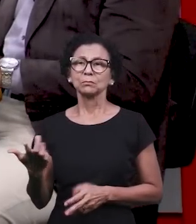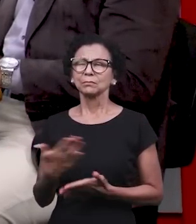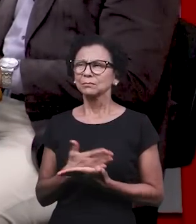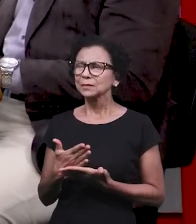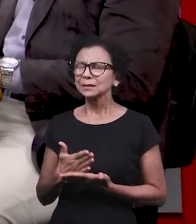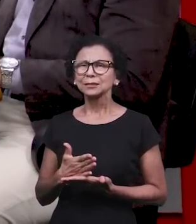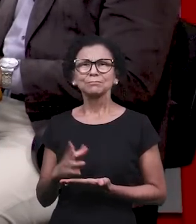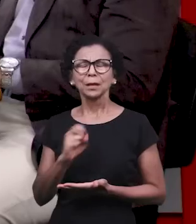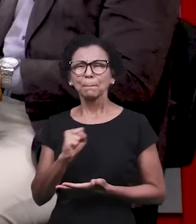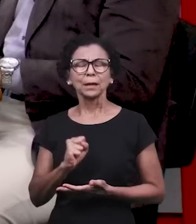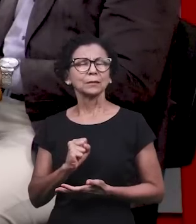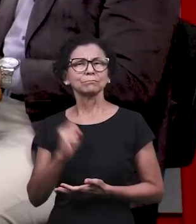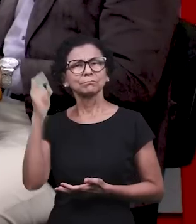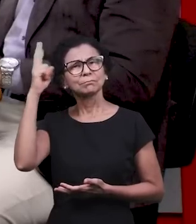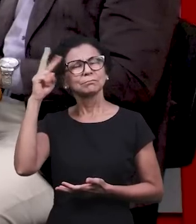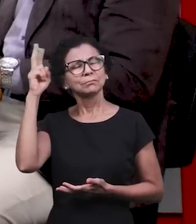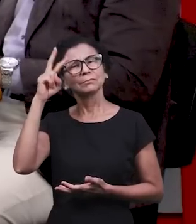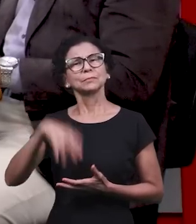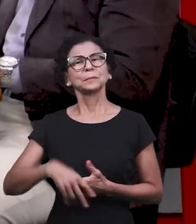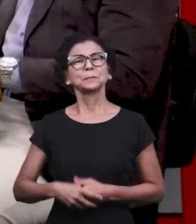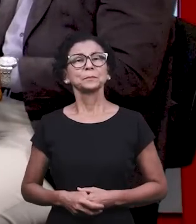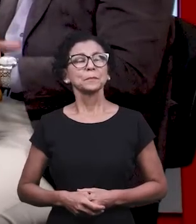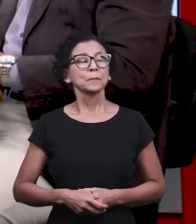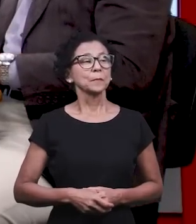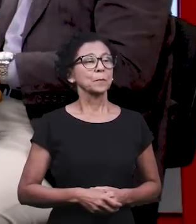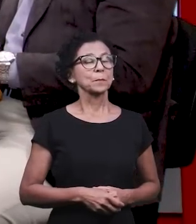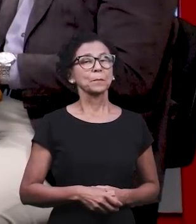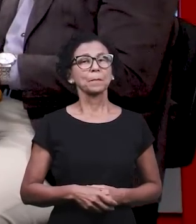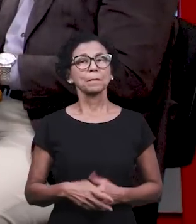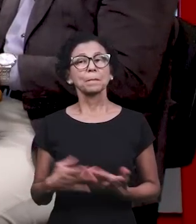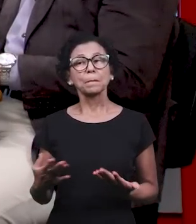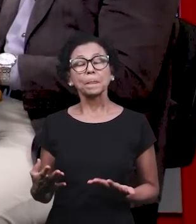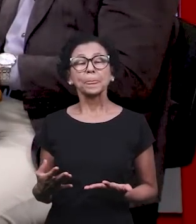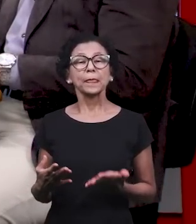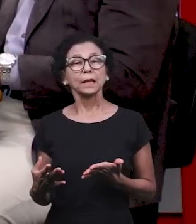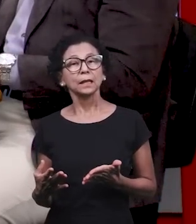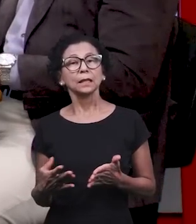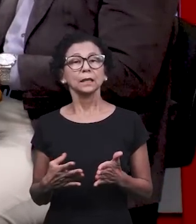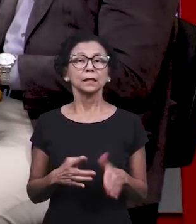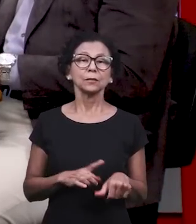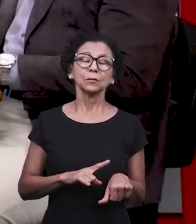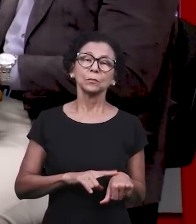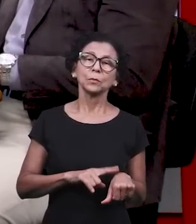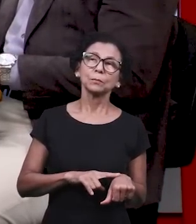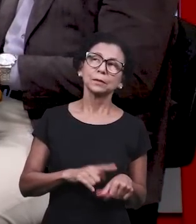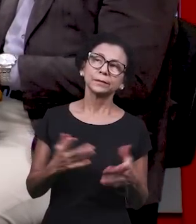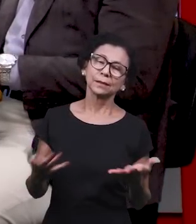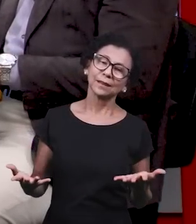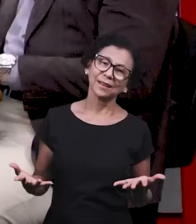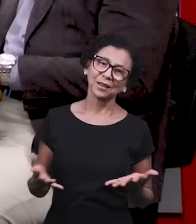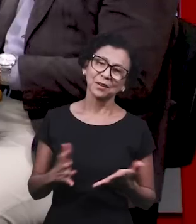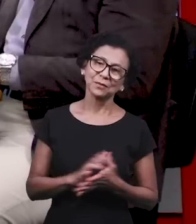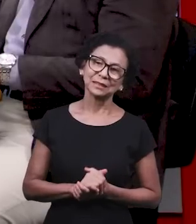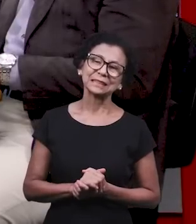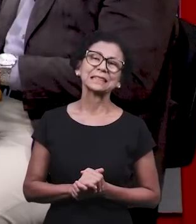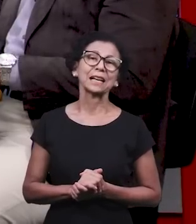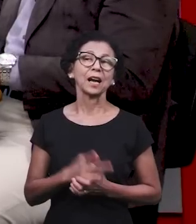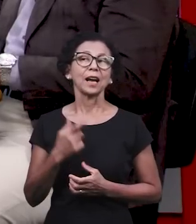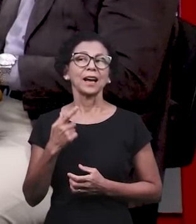irmão, né, ele passou a visitar na igreja. Mas ali eu saí assim, eu tenho que conhecer a história